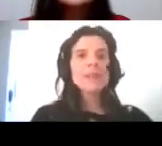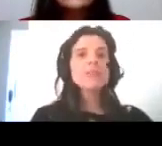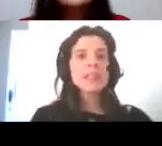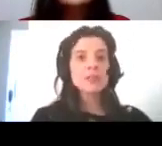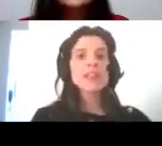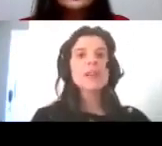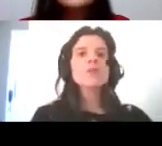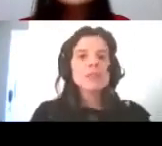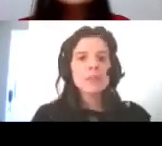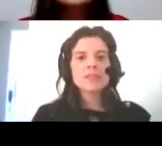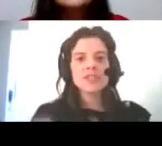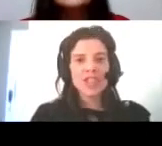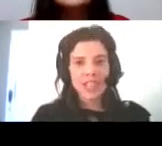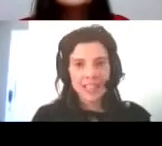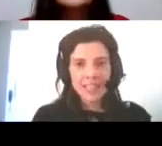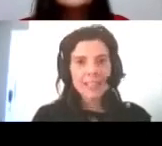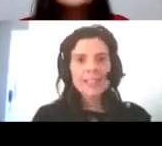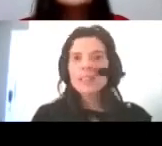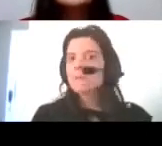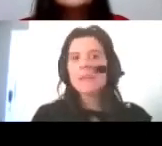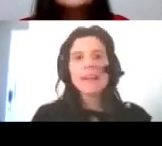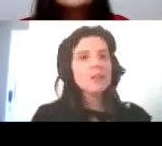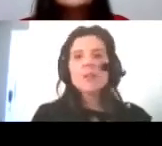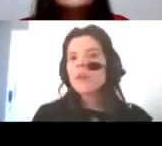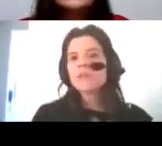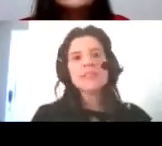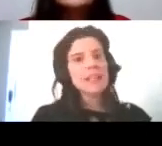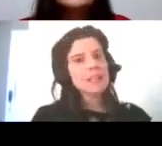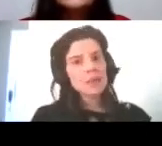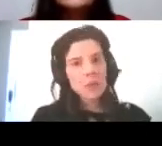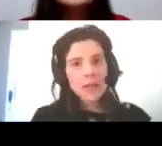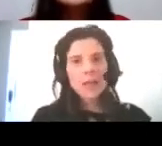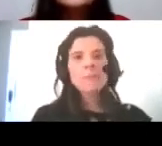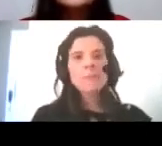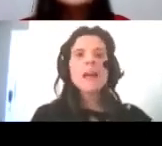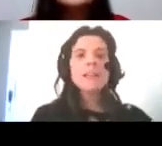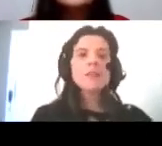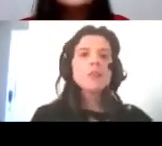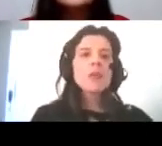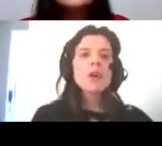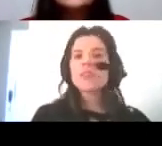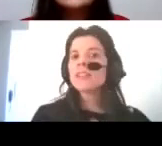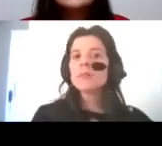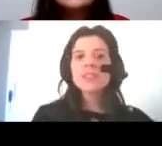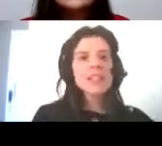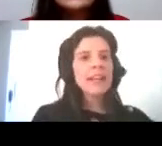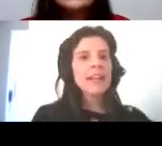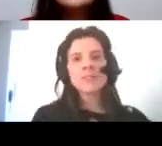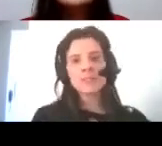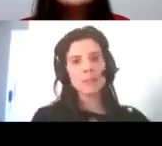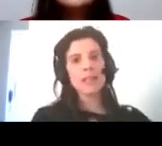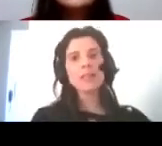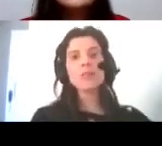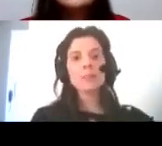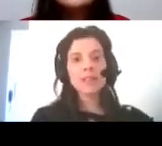Por mais que eu tenha que usar meu conhecimento de engenharia, ali eu não posso fazer nada particular. Ali eu não posso atender meus